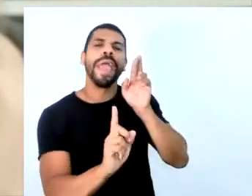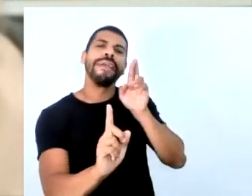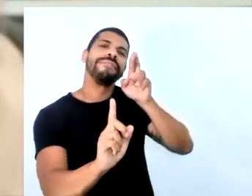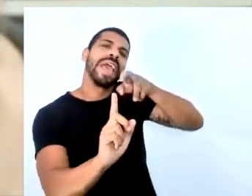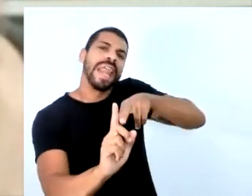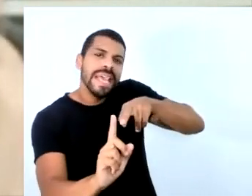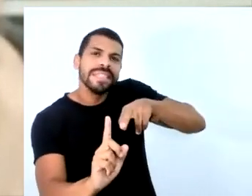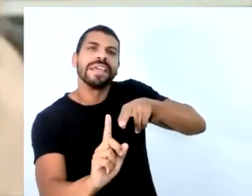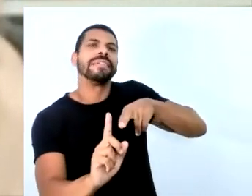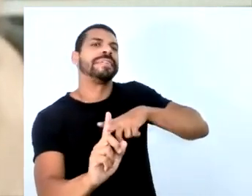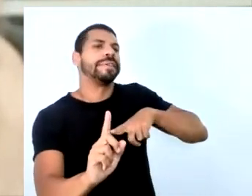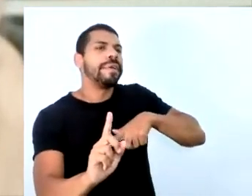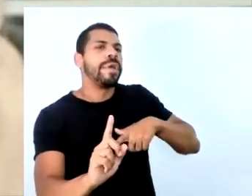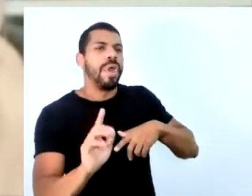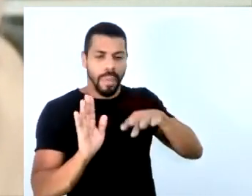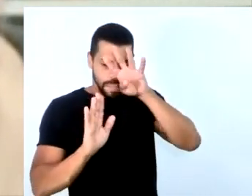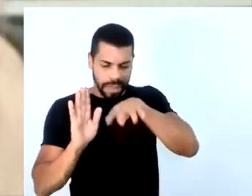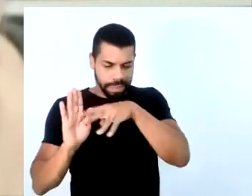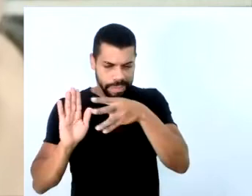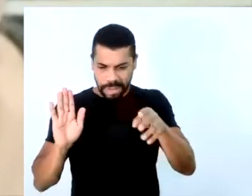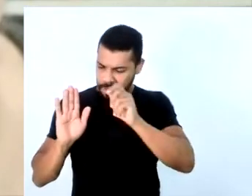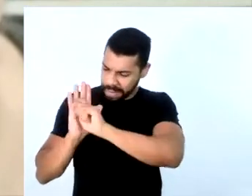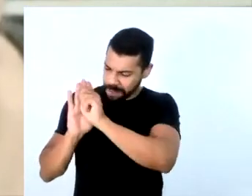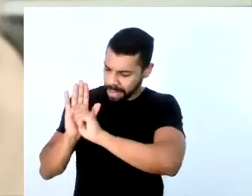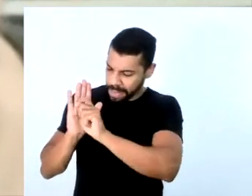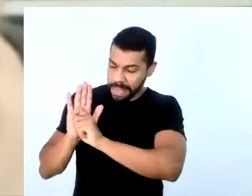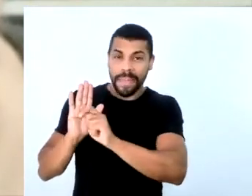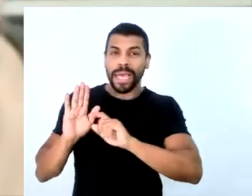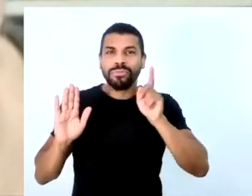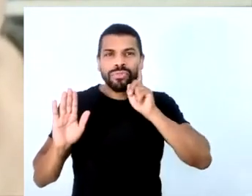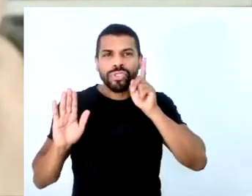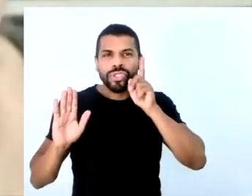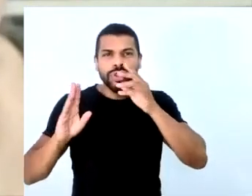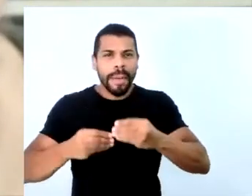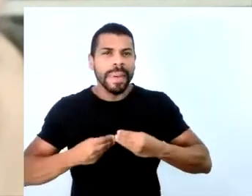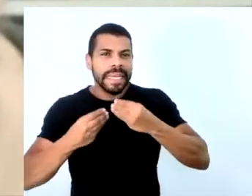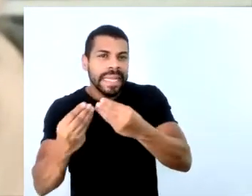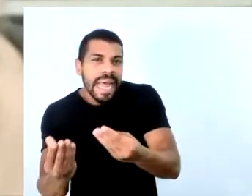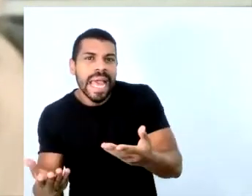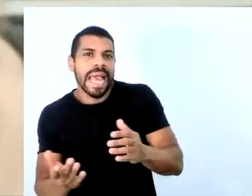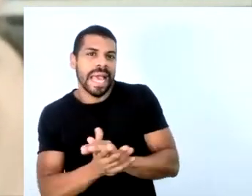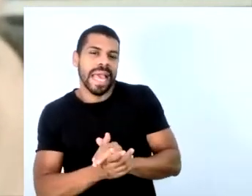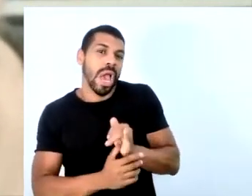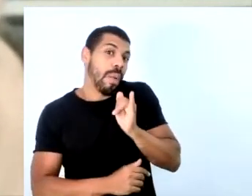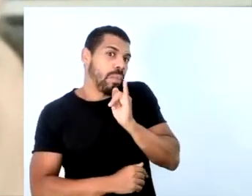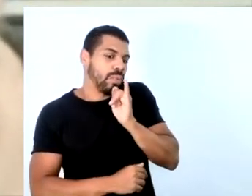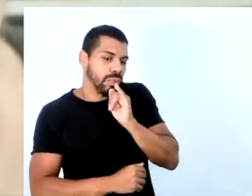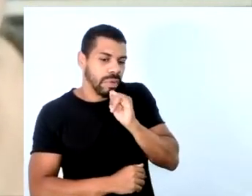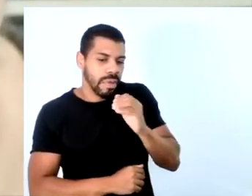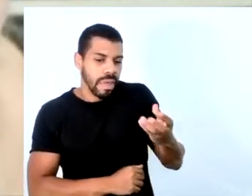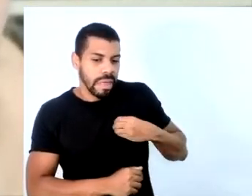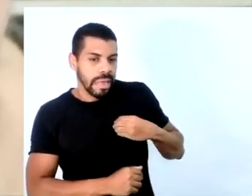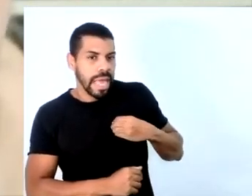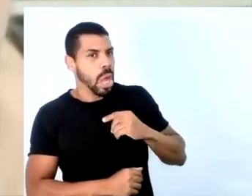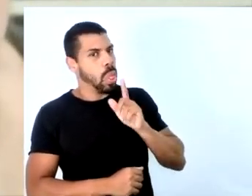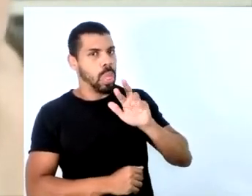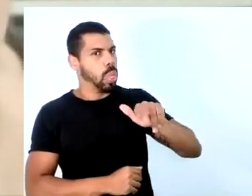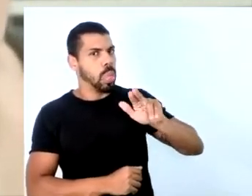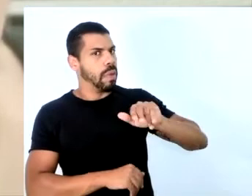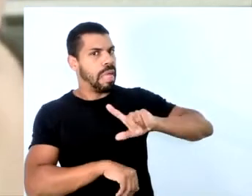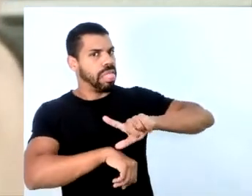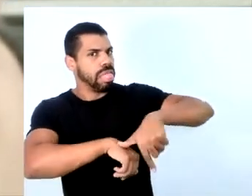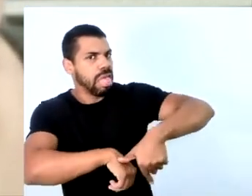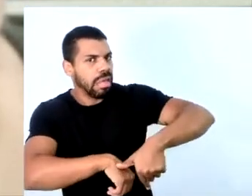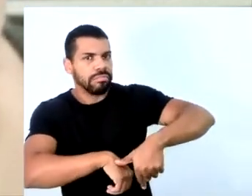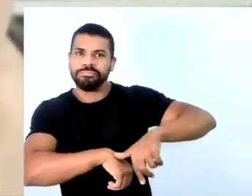porque eu pesquiso muito. Eu vou atrás de referências. Eu faço planilhas. Eu marco data de entregas.